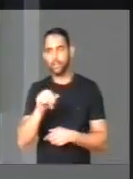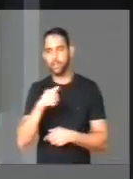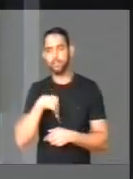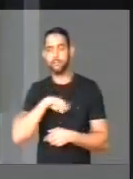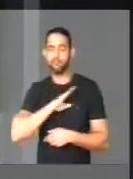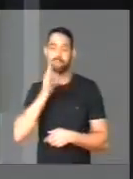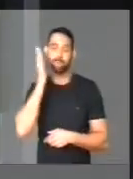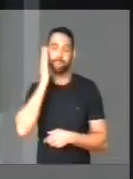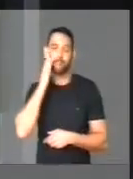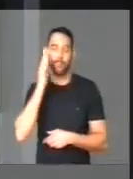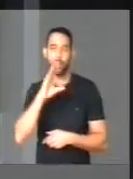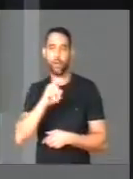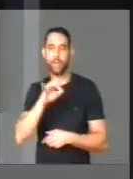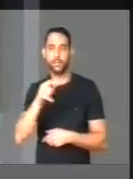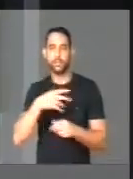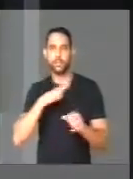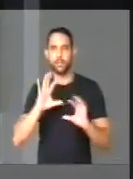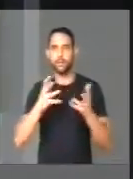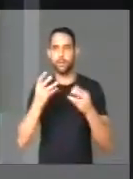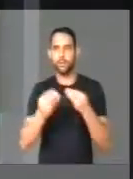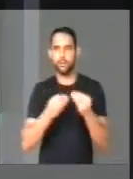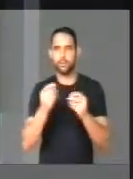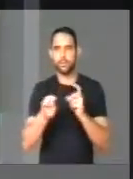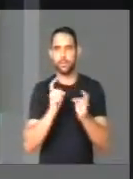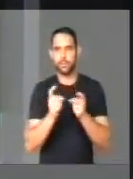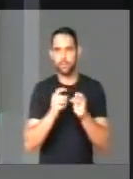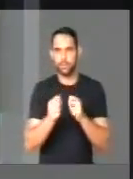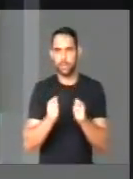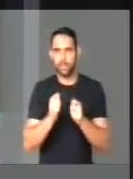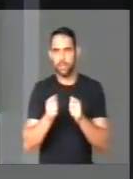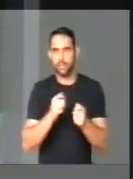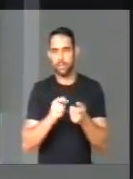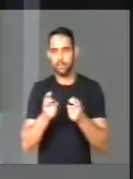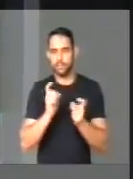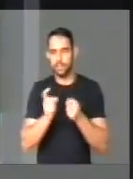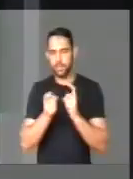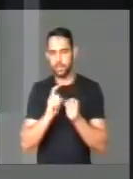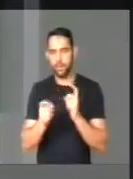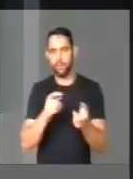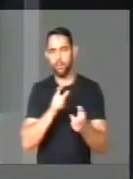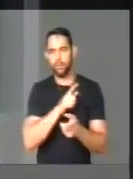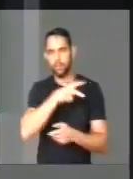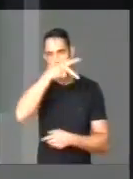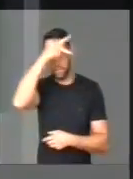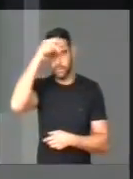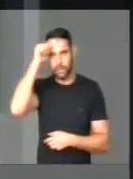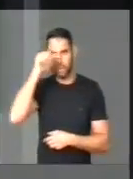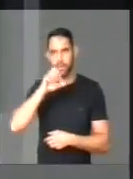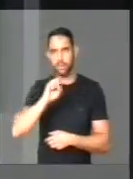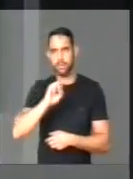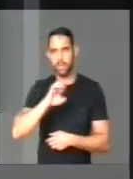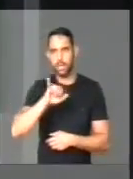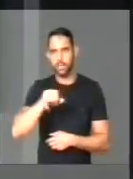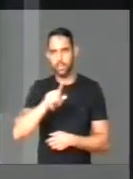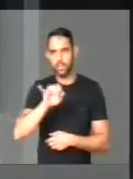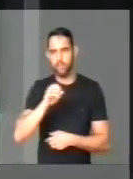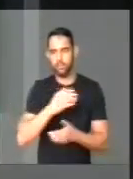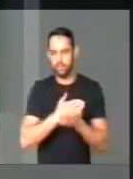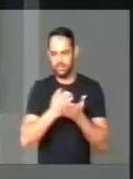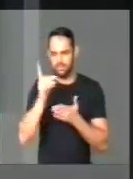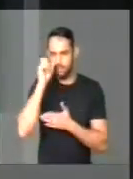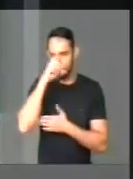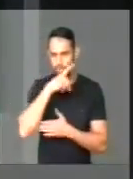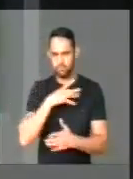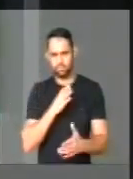existe. Colatina que inaugura um novo modelo de administração. O prefeito Serginho ainda nas dificuldades iniciais